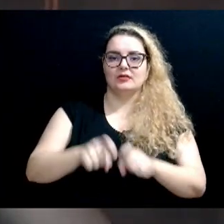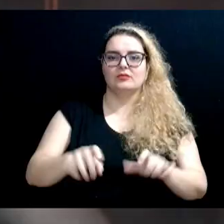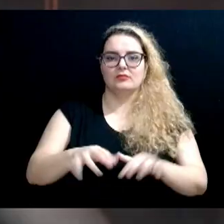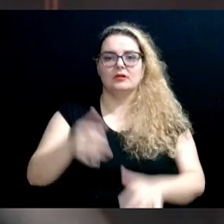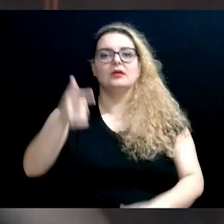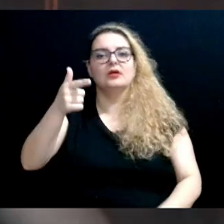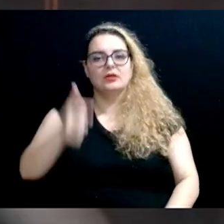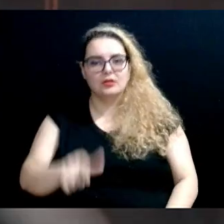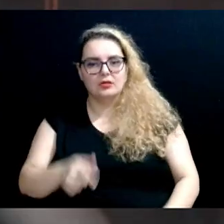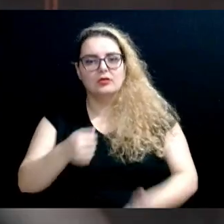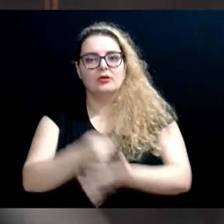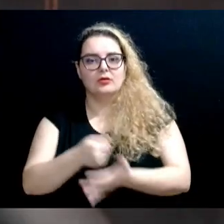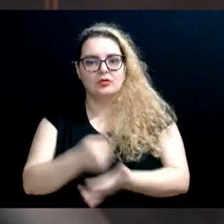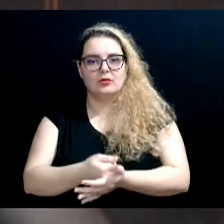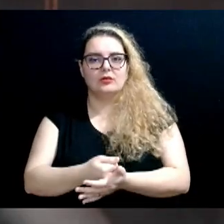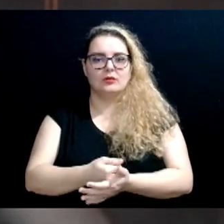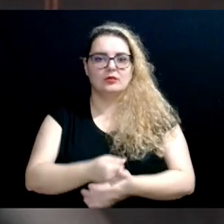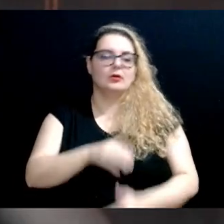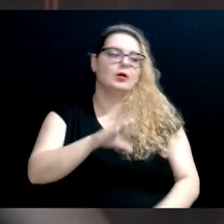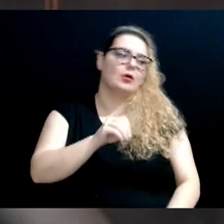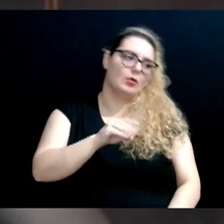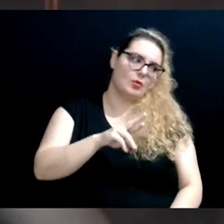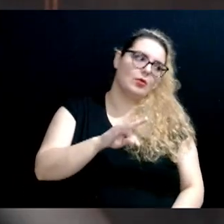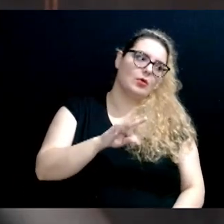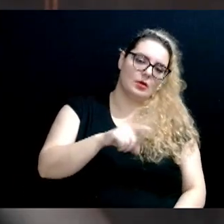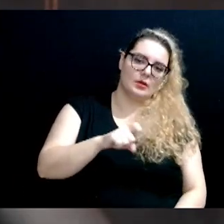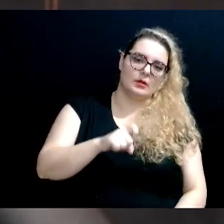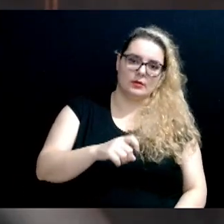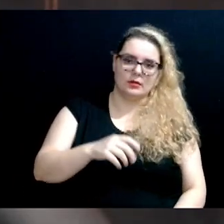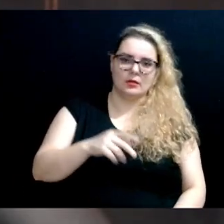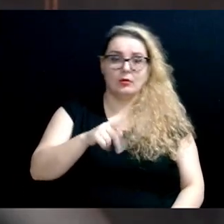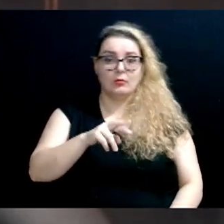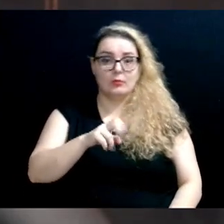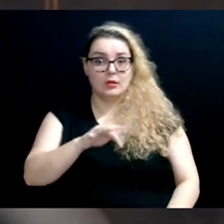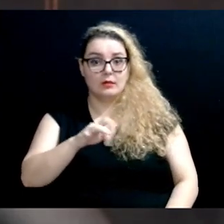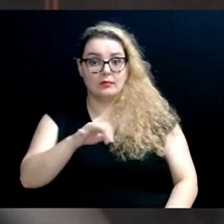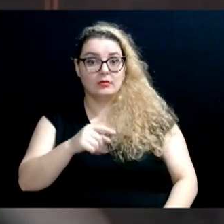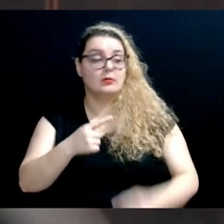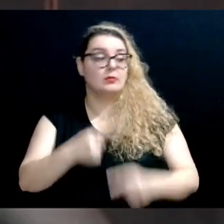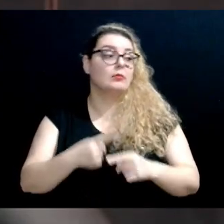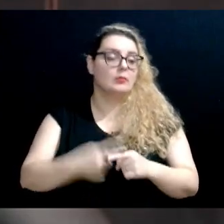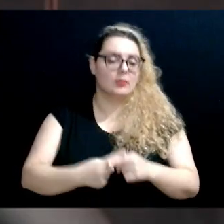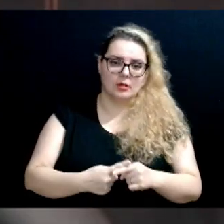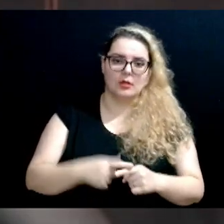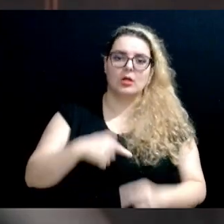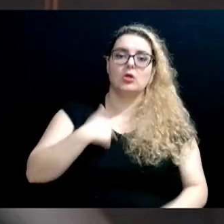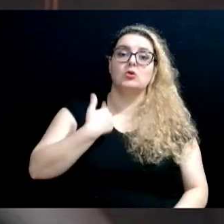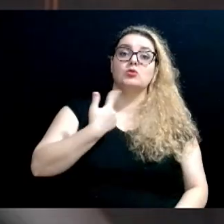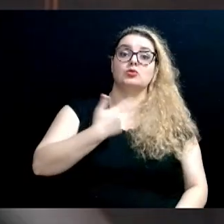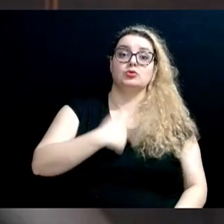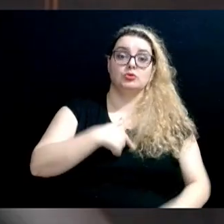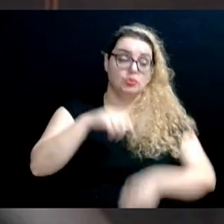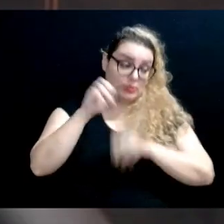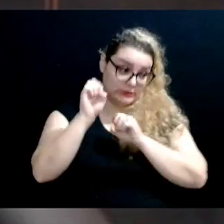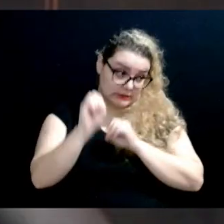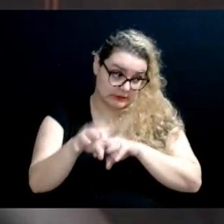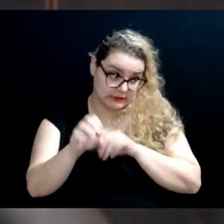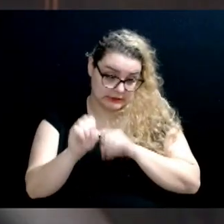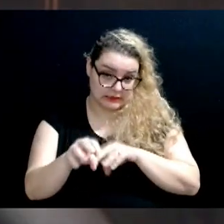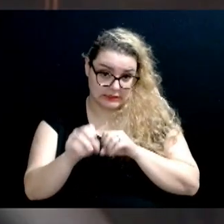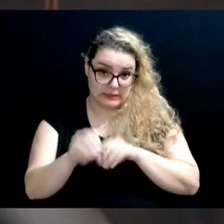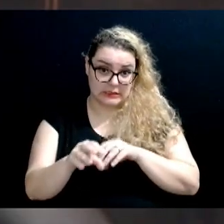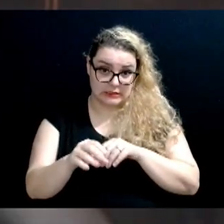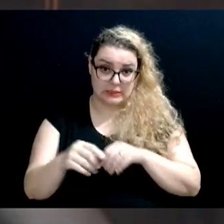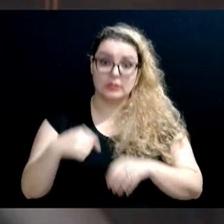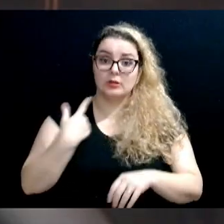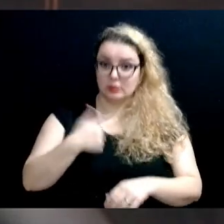exigindo o nosso córtex, o pré-frontal. Por quê? Porque somos nós que ensinamos, né, o nosso